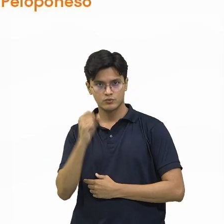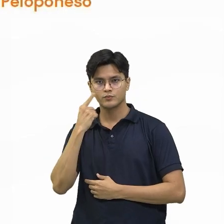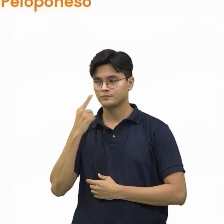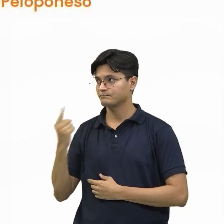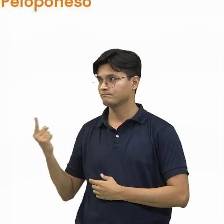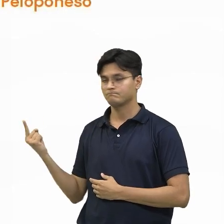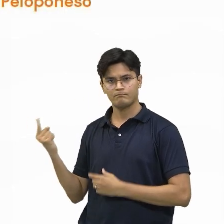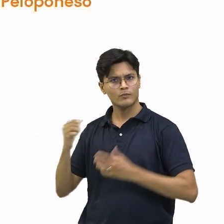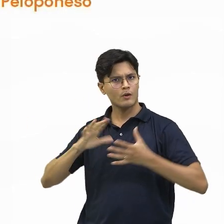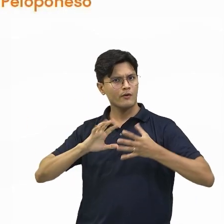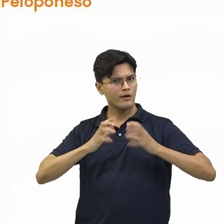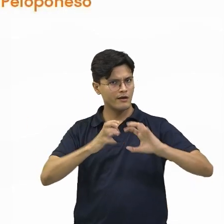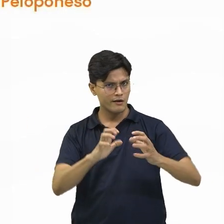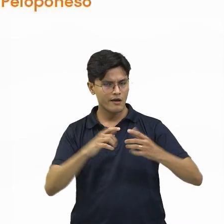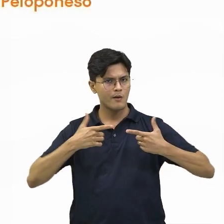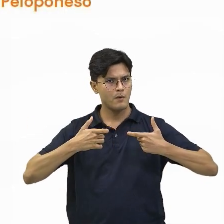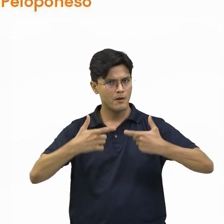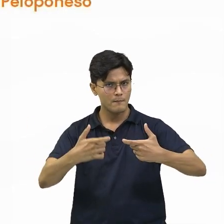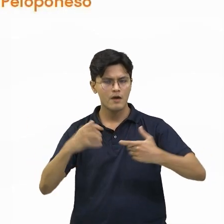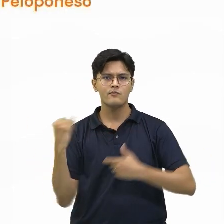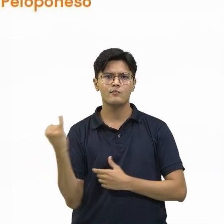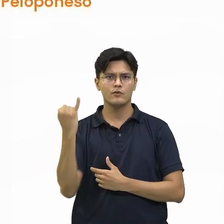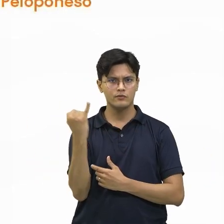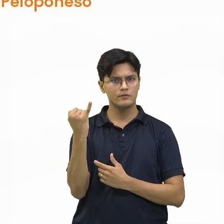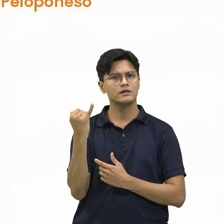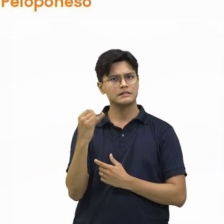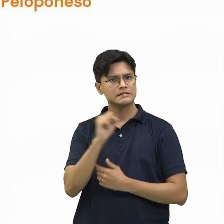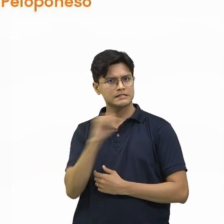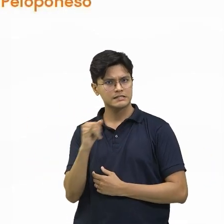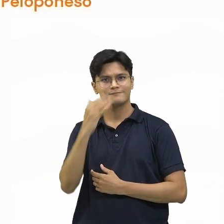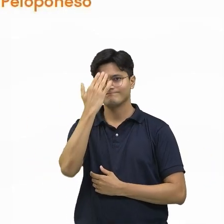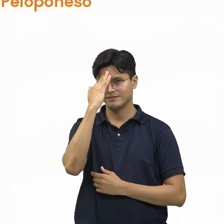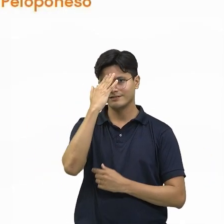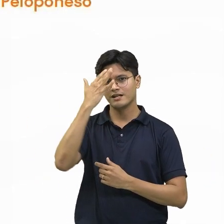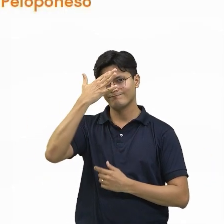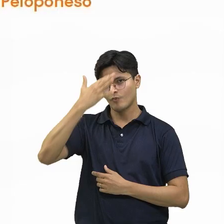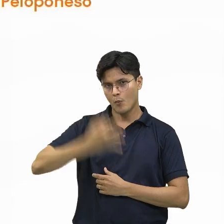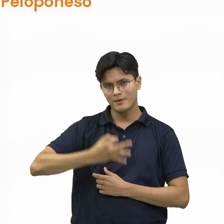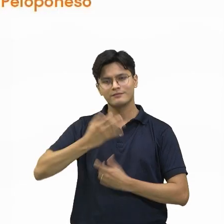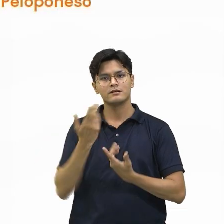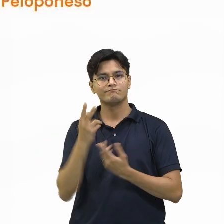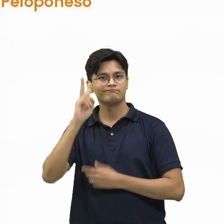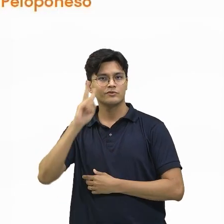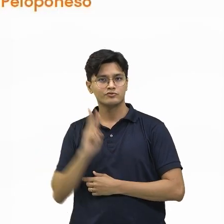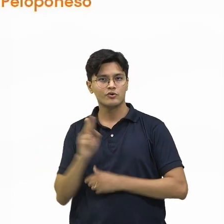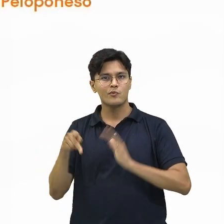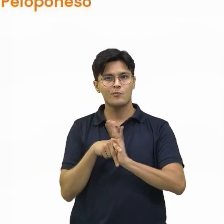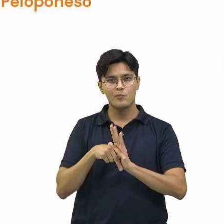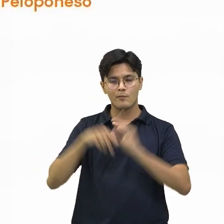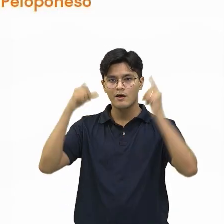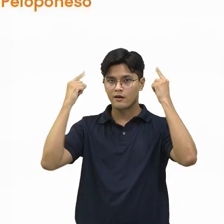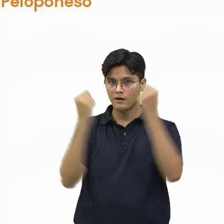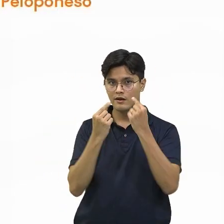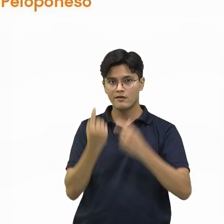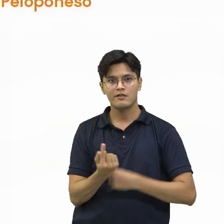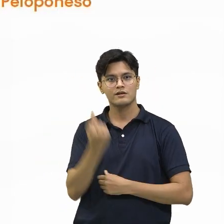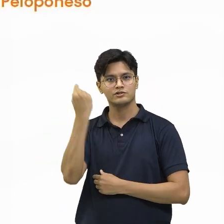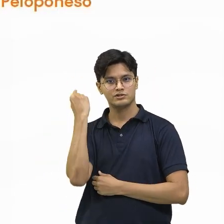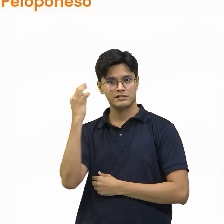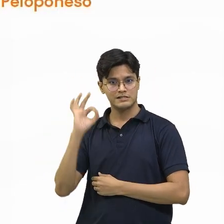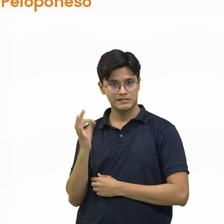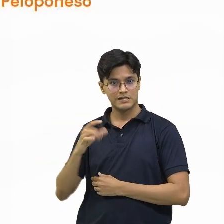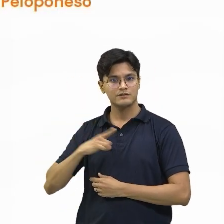a história da Grécia Antiga, e que foi um conflito justamente entre as cidades-estados gregas de Atenas